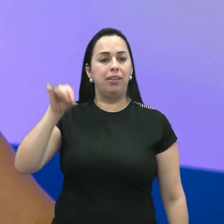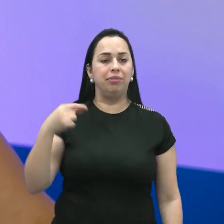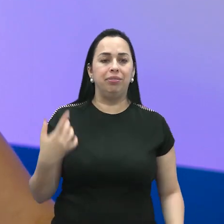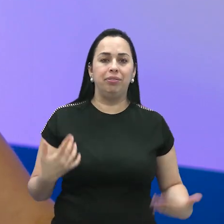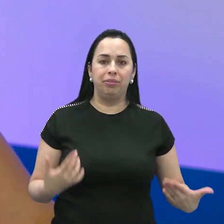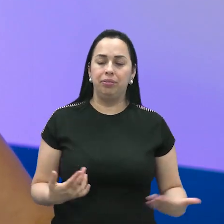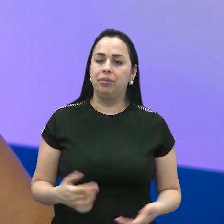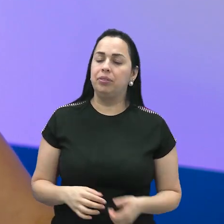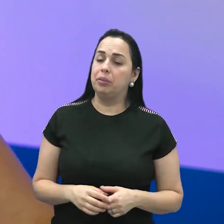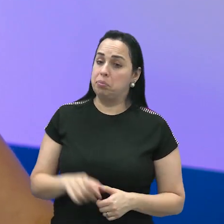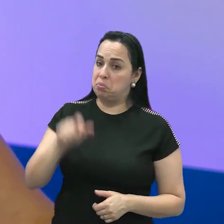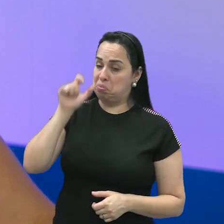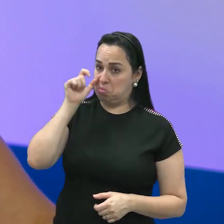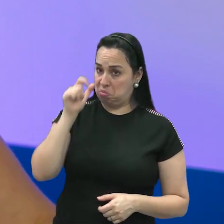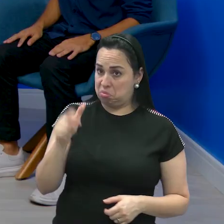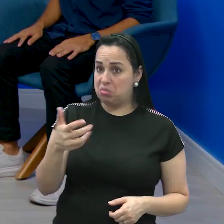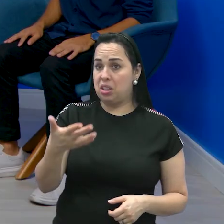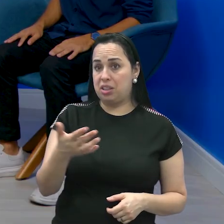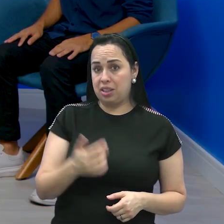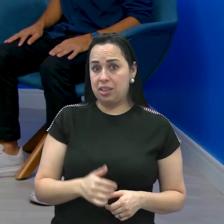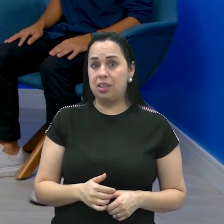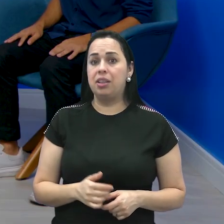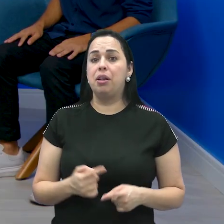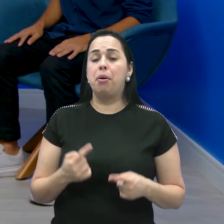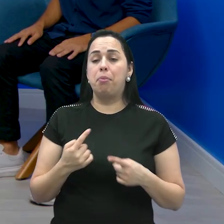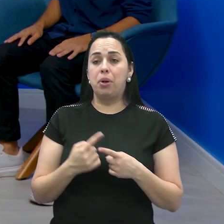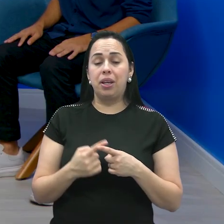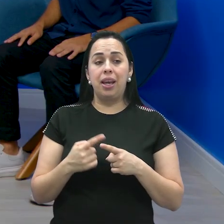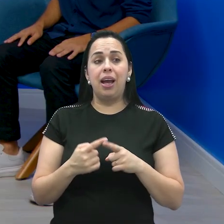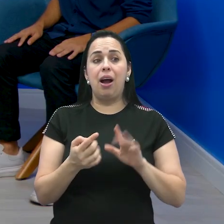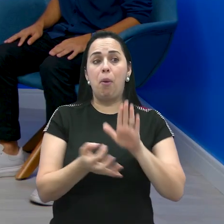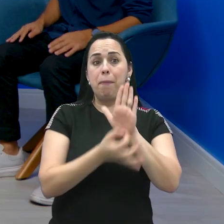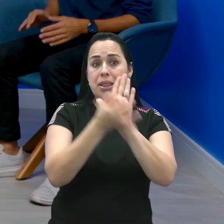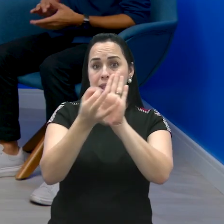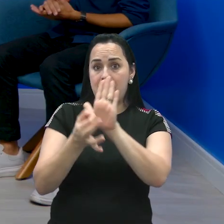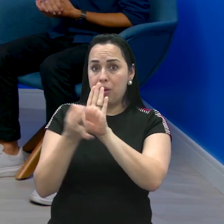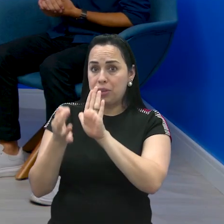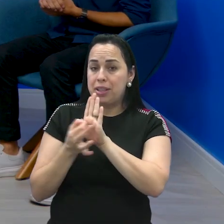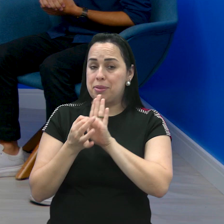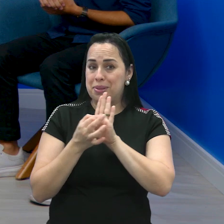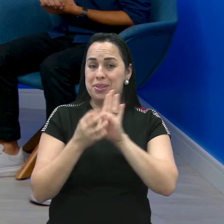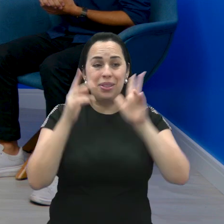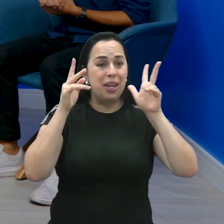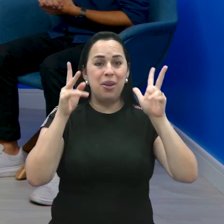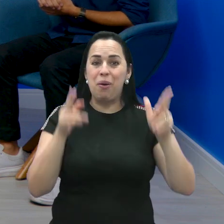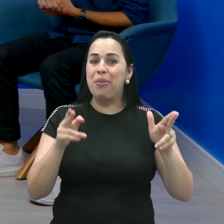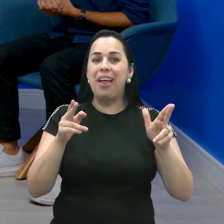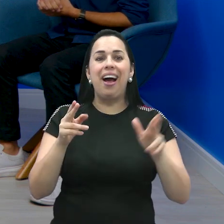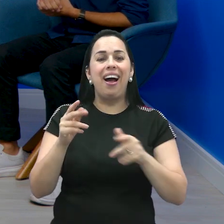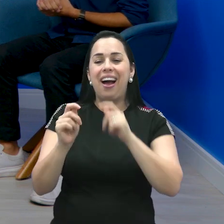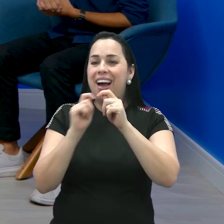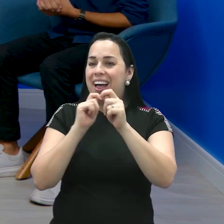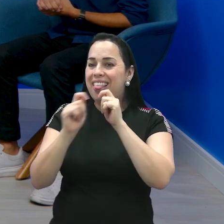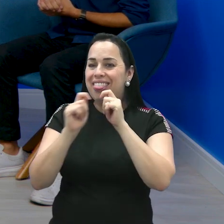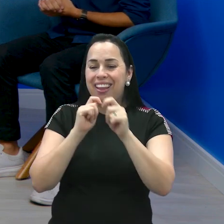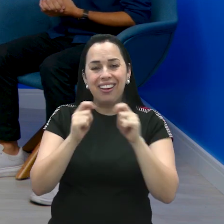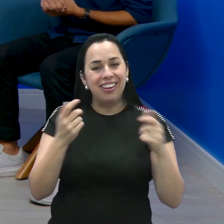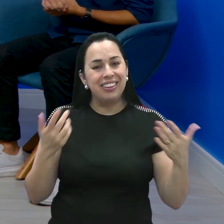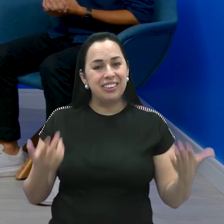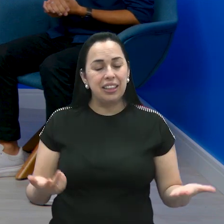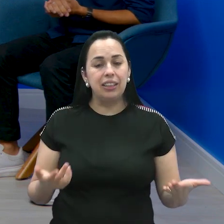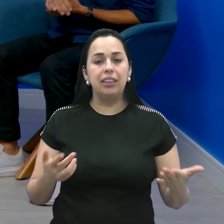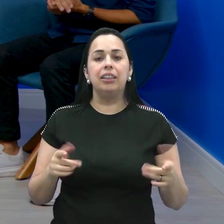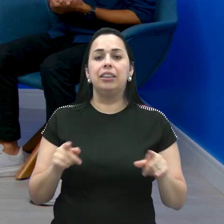nova geração. É interessante isso que você está comentando, tem a ver um pouco com a opinião das pessoas que a gente ouviu, né, para mostrar aqui